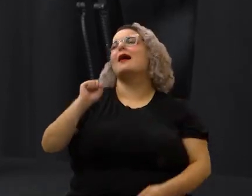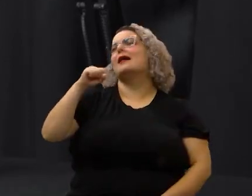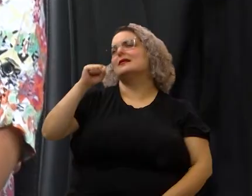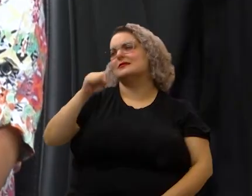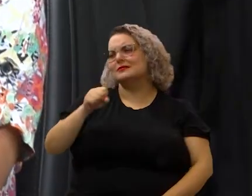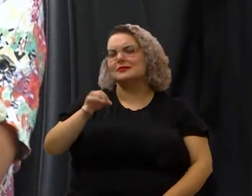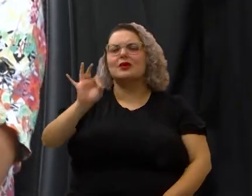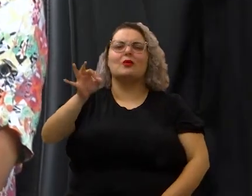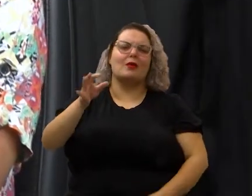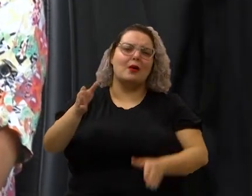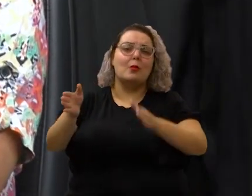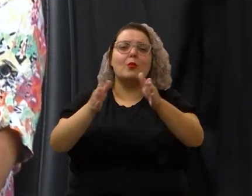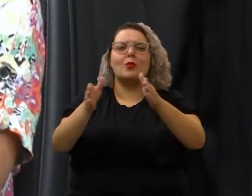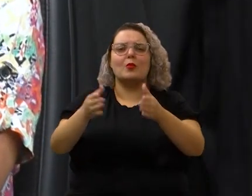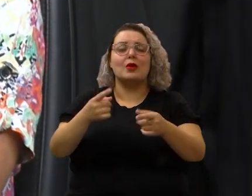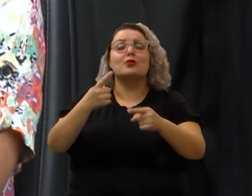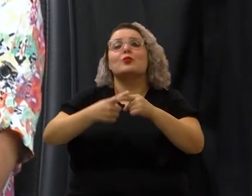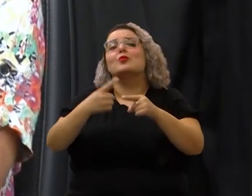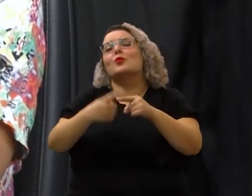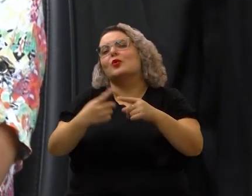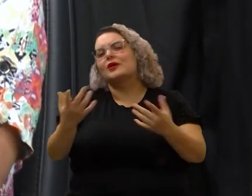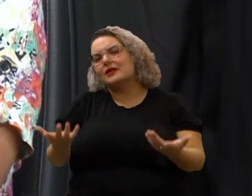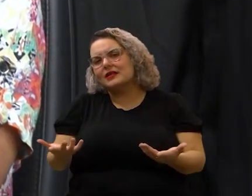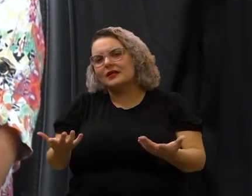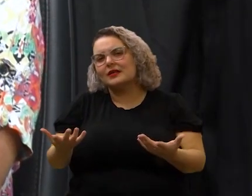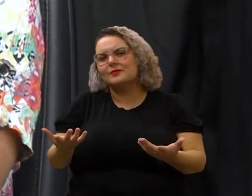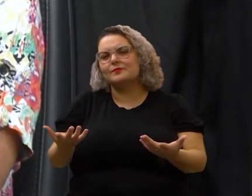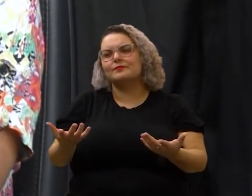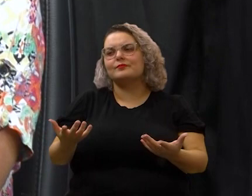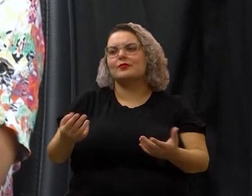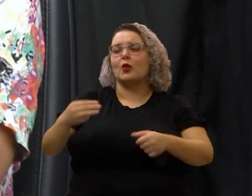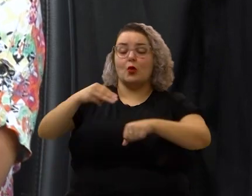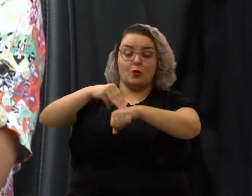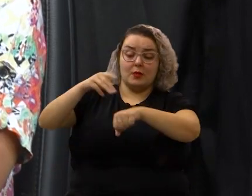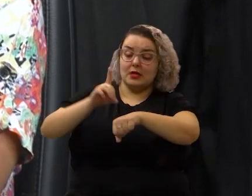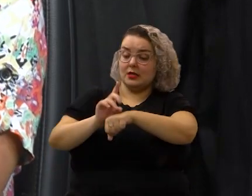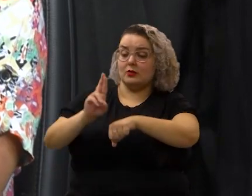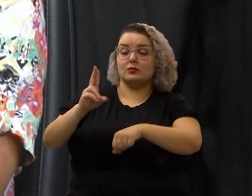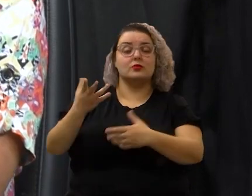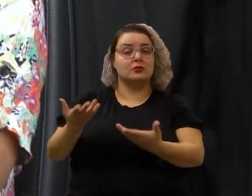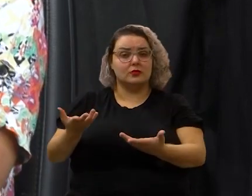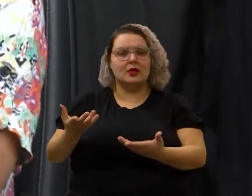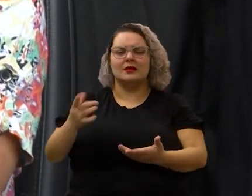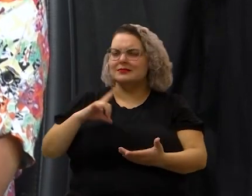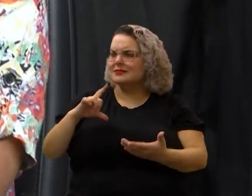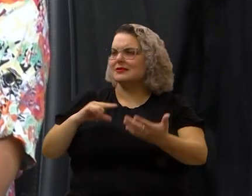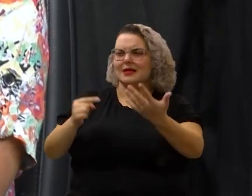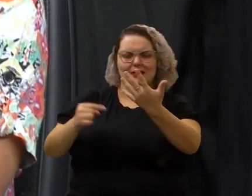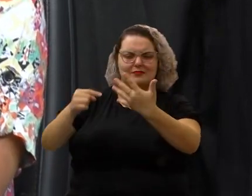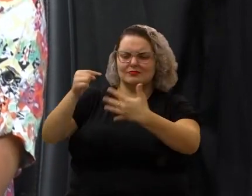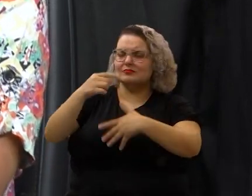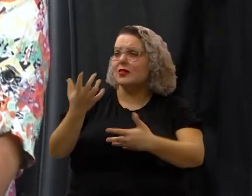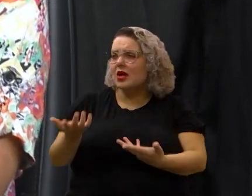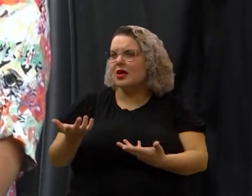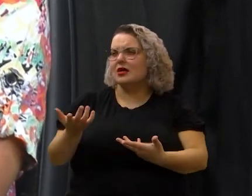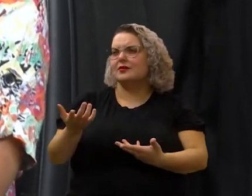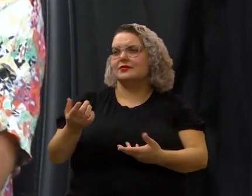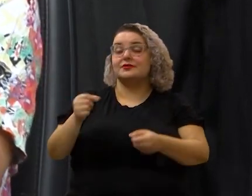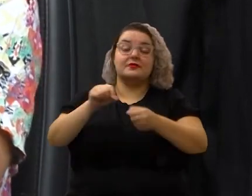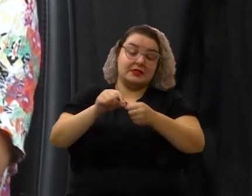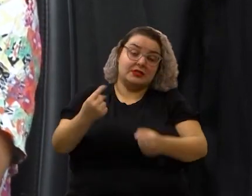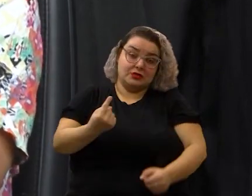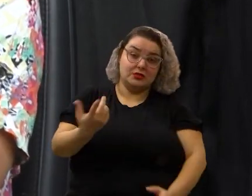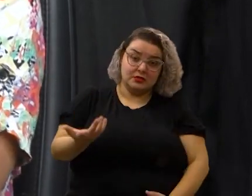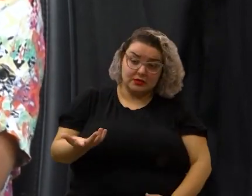Ah, com certeza. É um momento, porque o mestrado, o doutorado tem um elemento de se